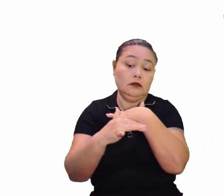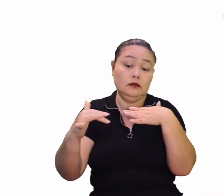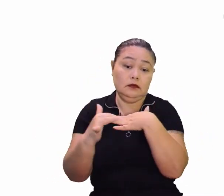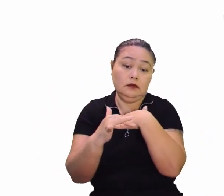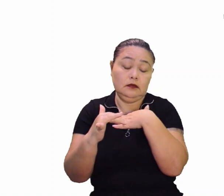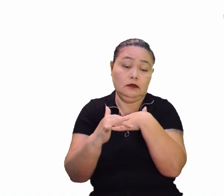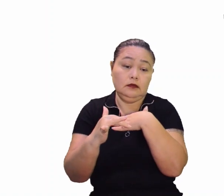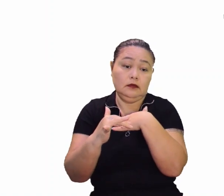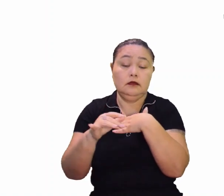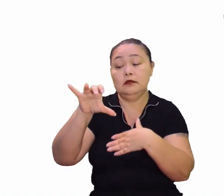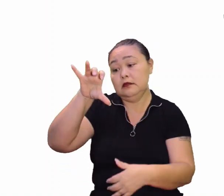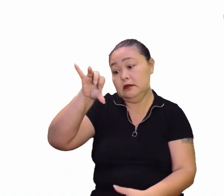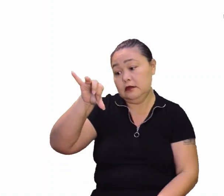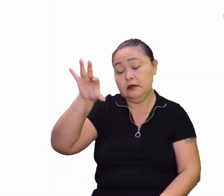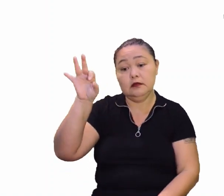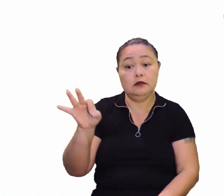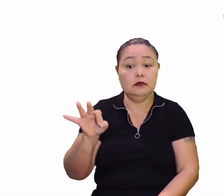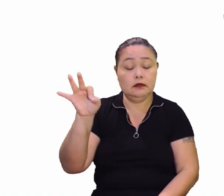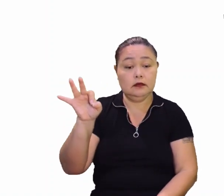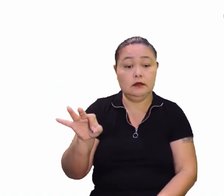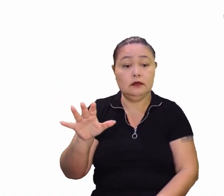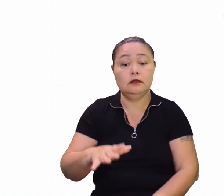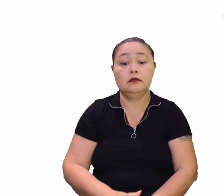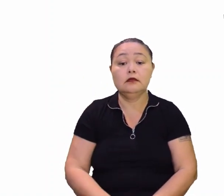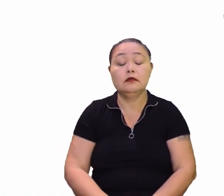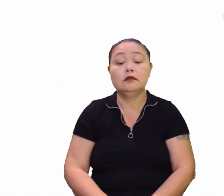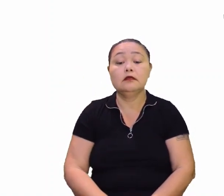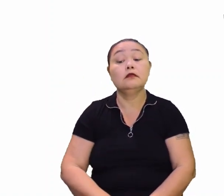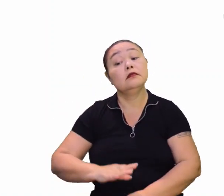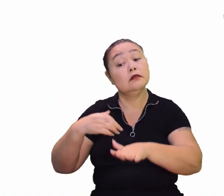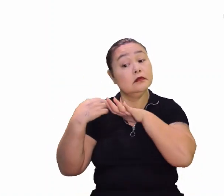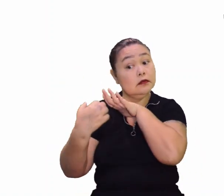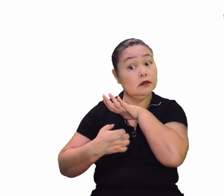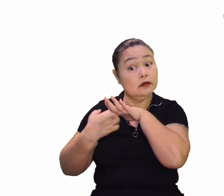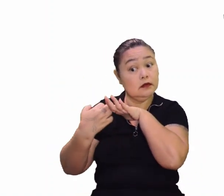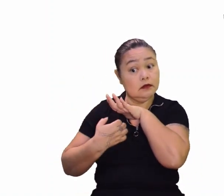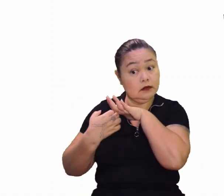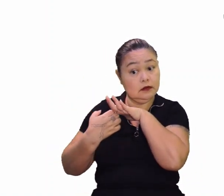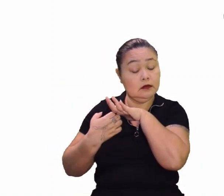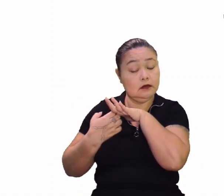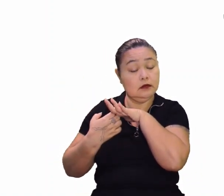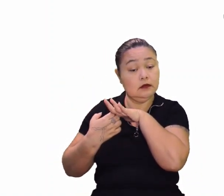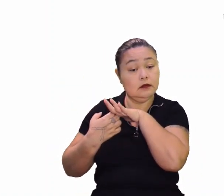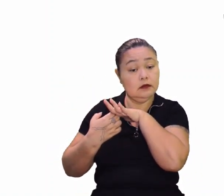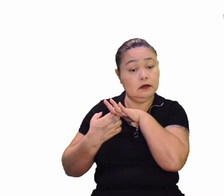9%. E para a indústria,